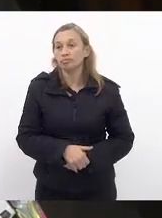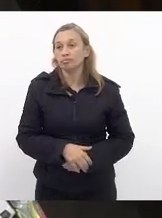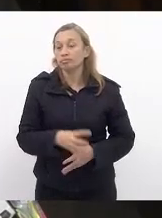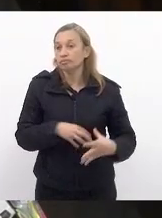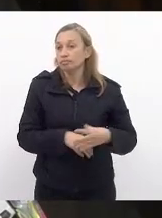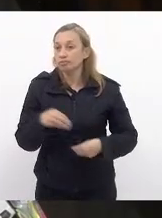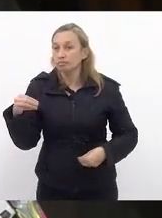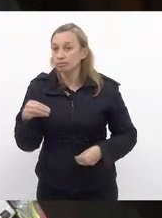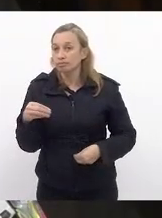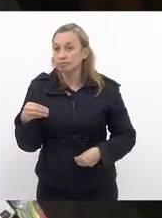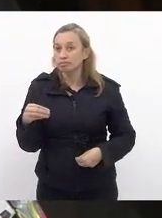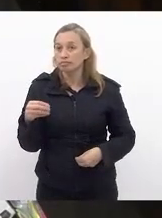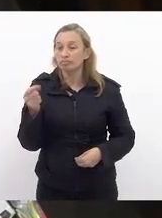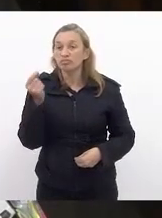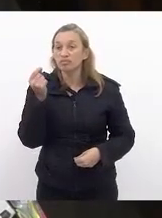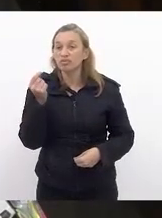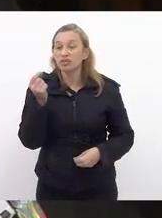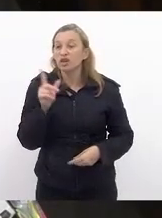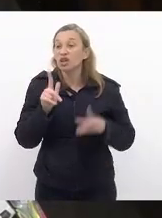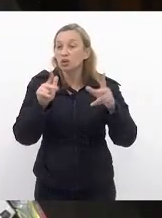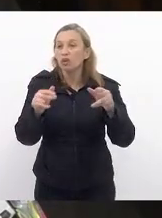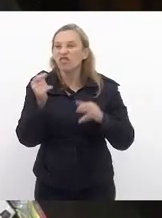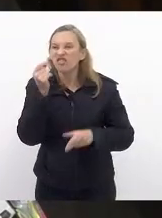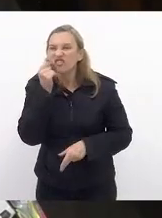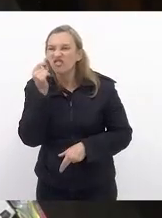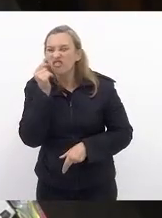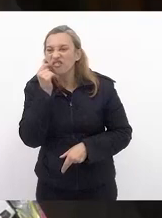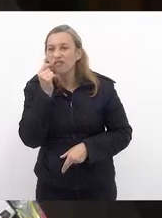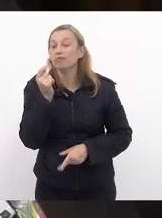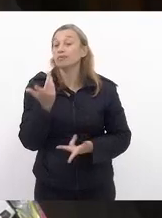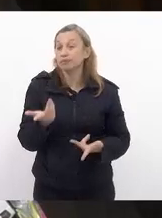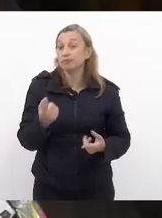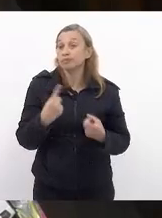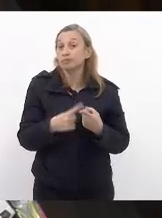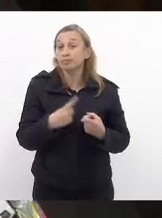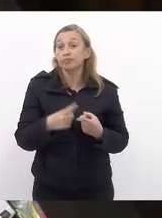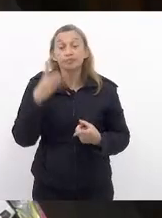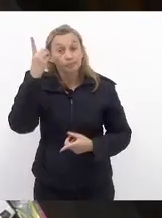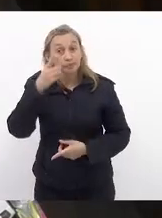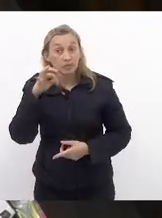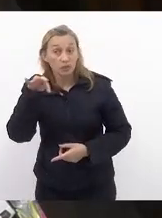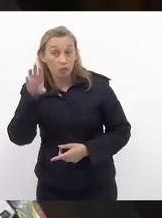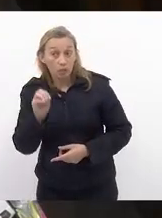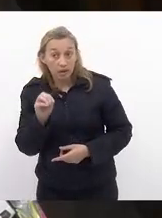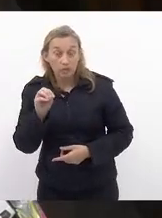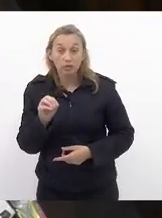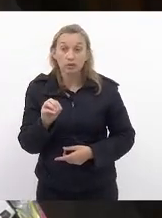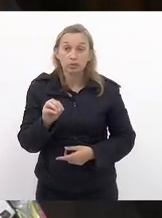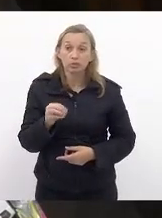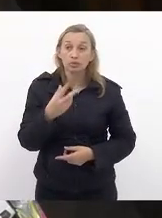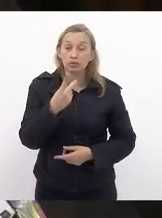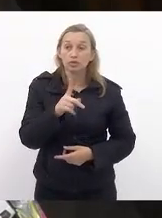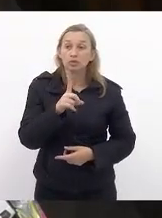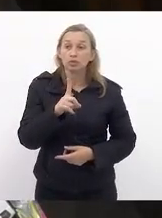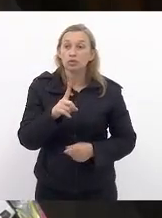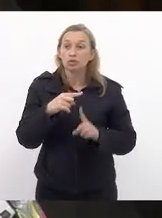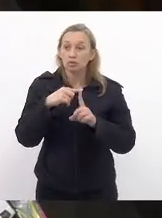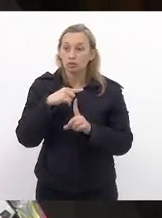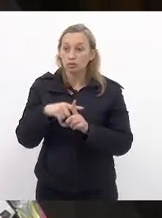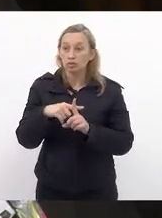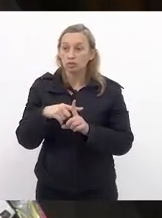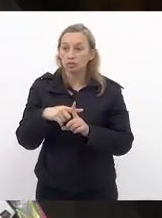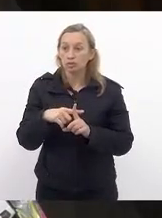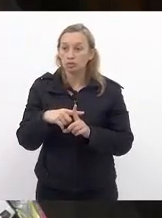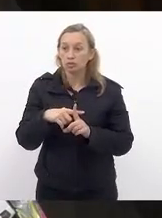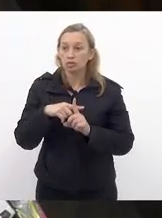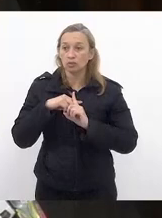fugiram como ratos frouxos que são porque o deputado Alberto com seu crucifixo no